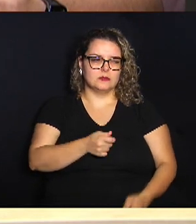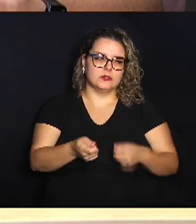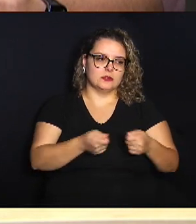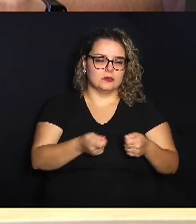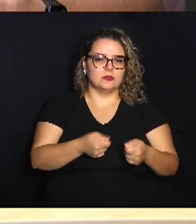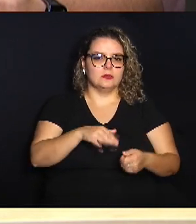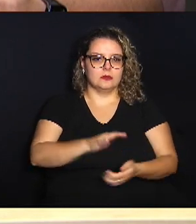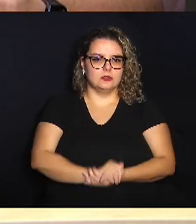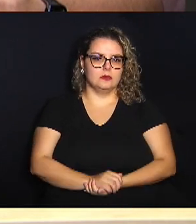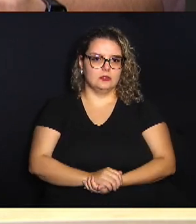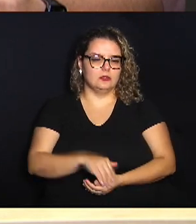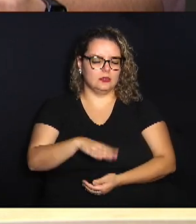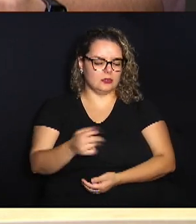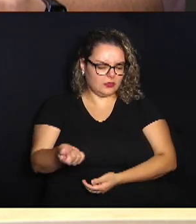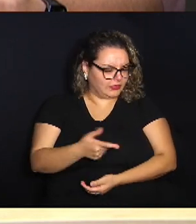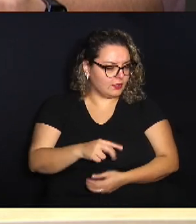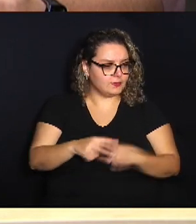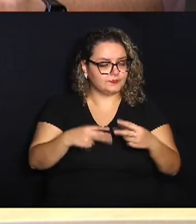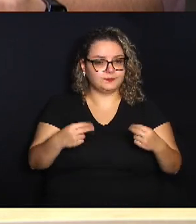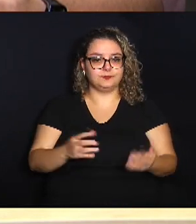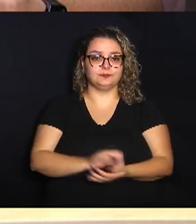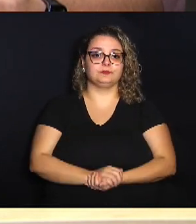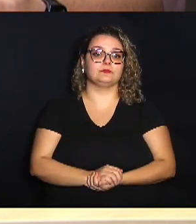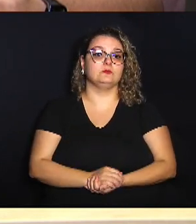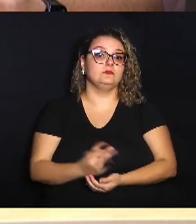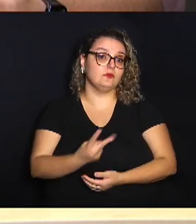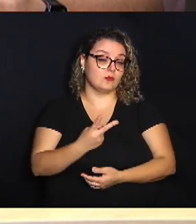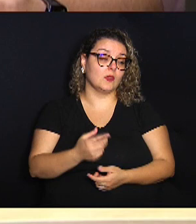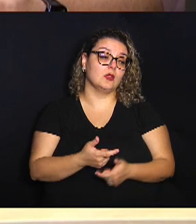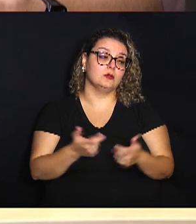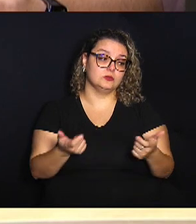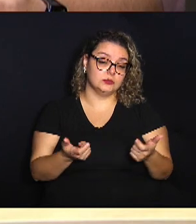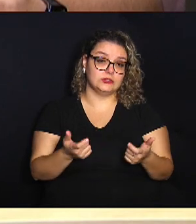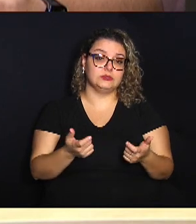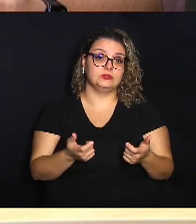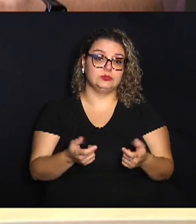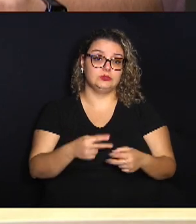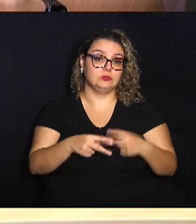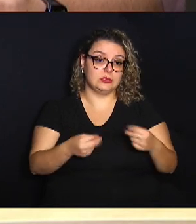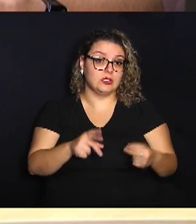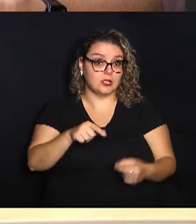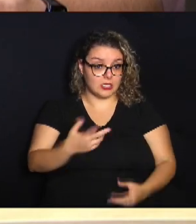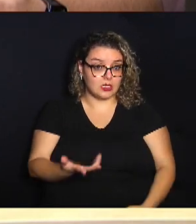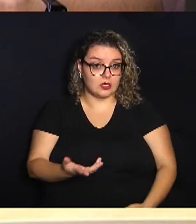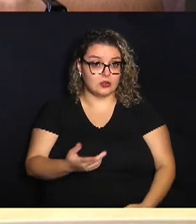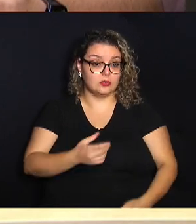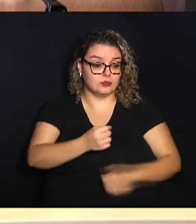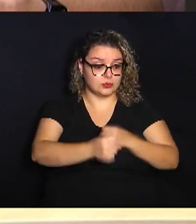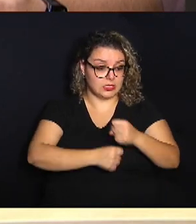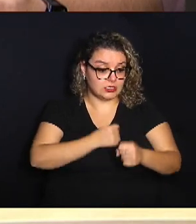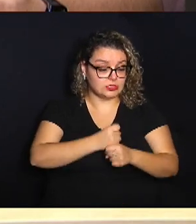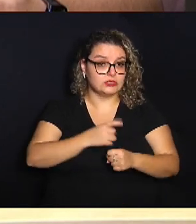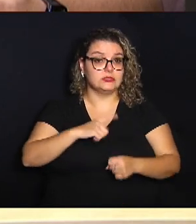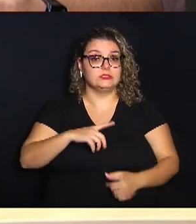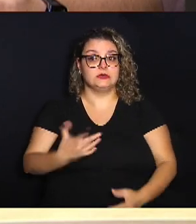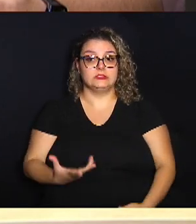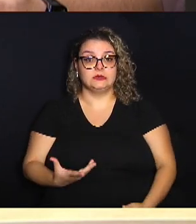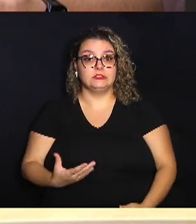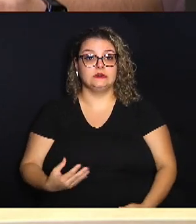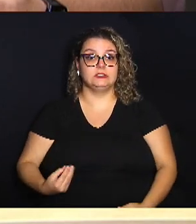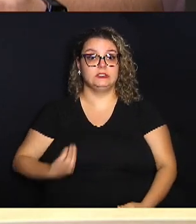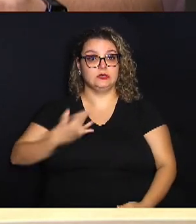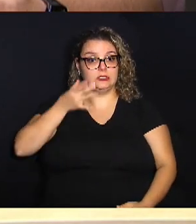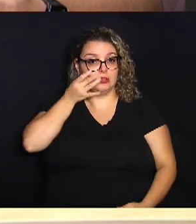do que um presente, mobilizar um valor significativo num presente durante o ano você ter uma presença,